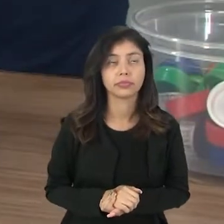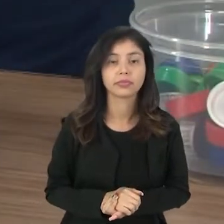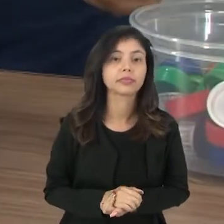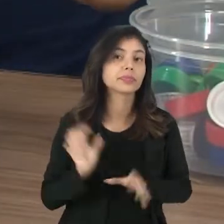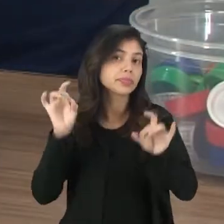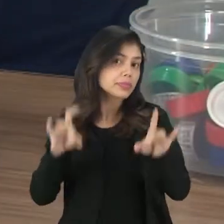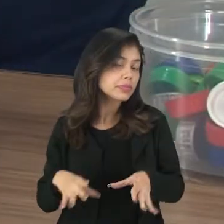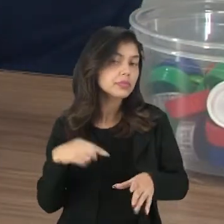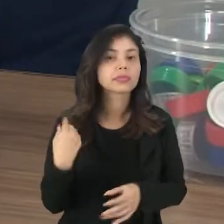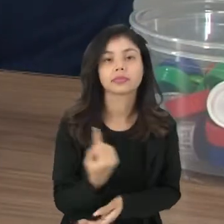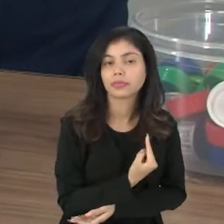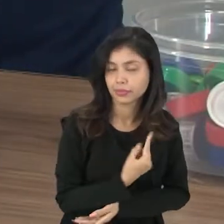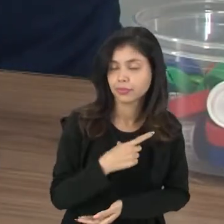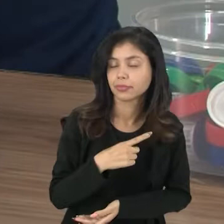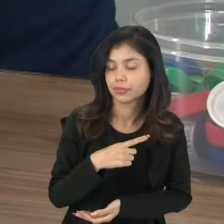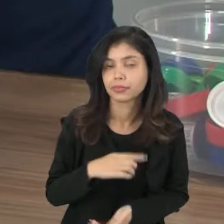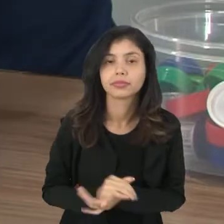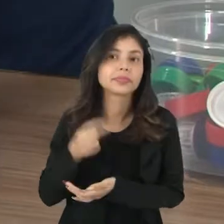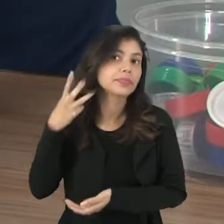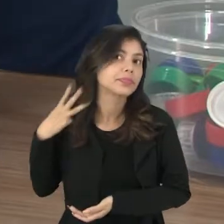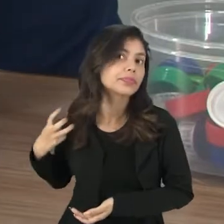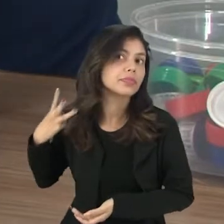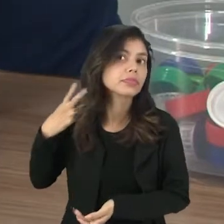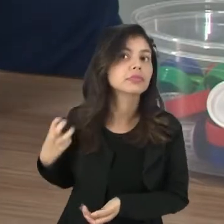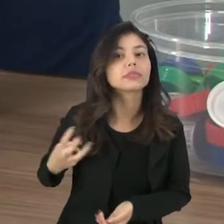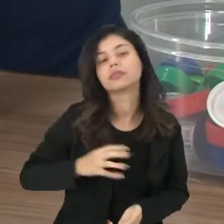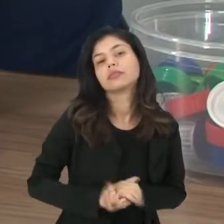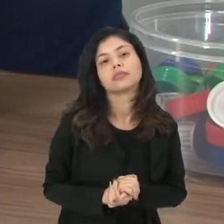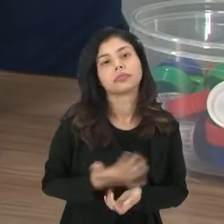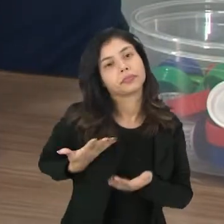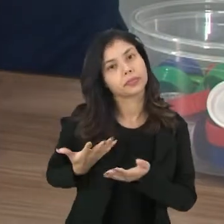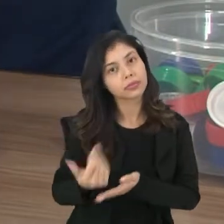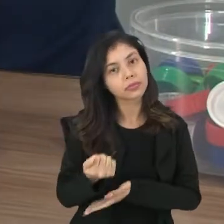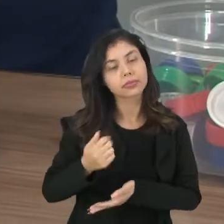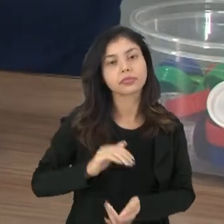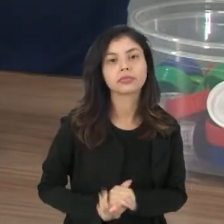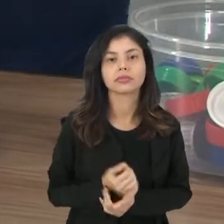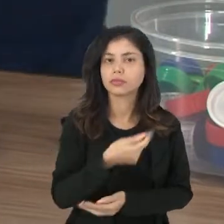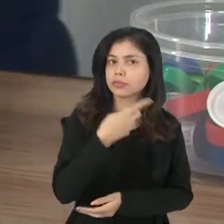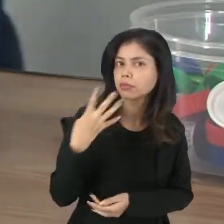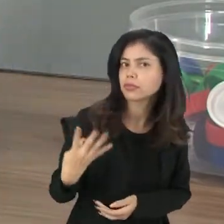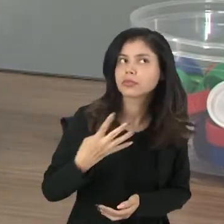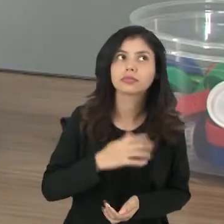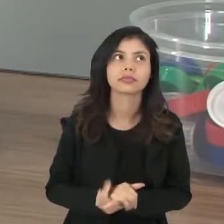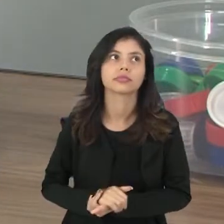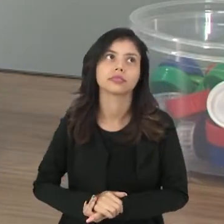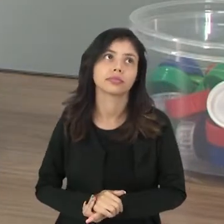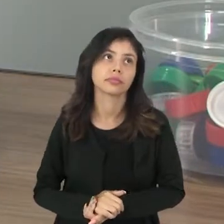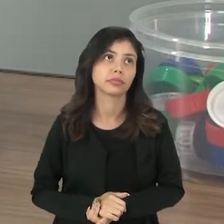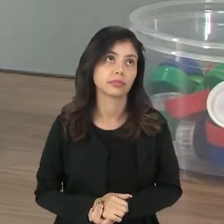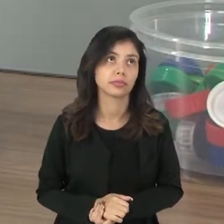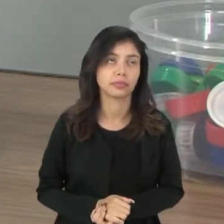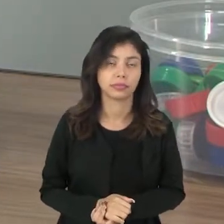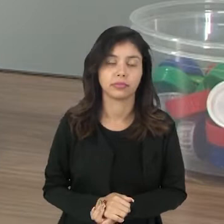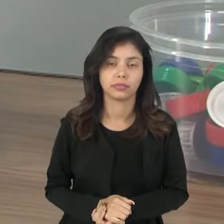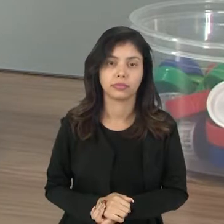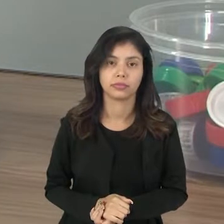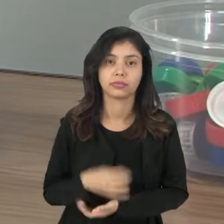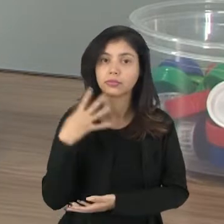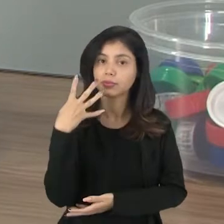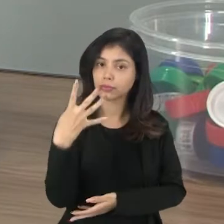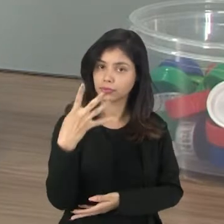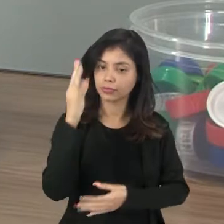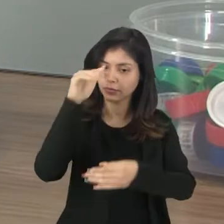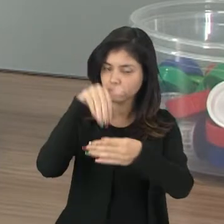E, por último, nós temos a Magali, que recebeu uma quantidade